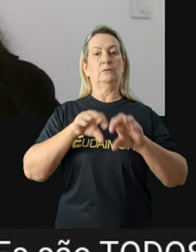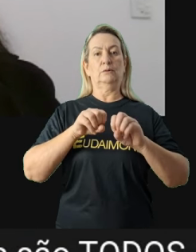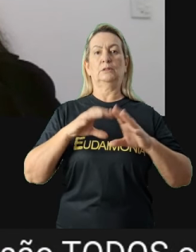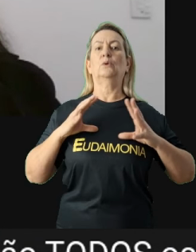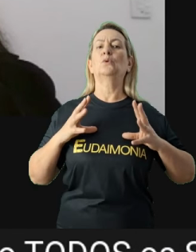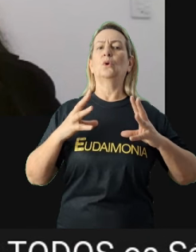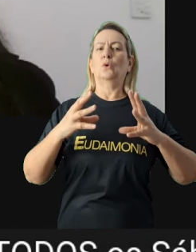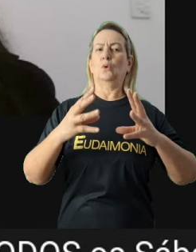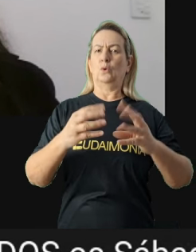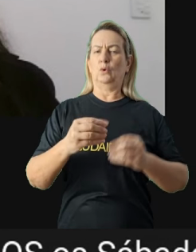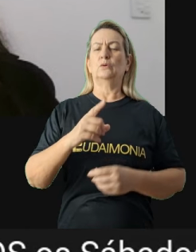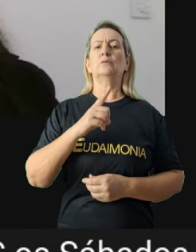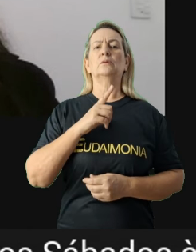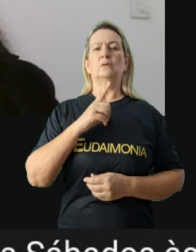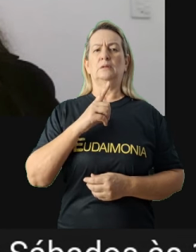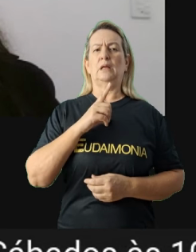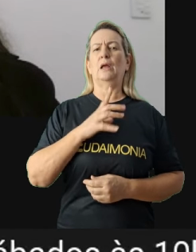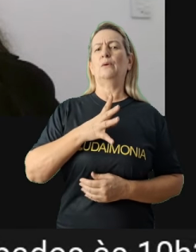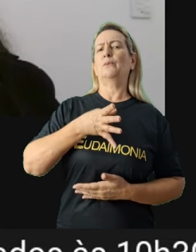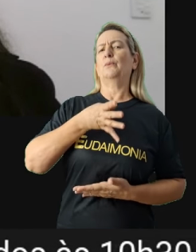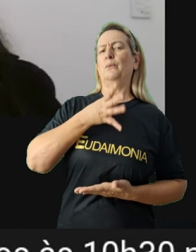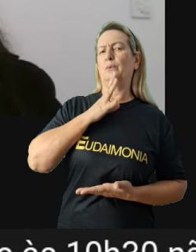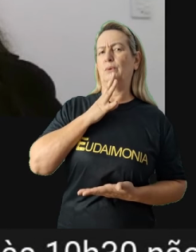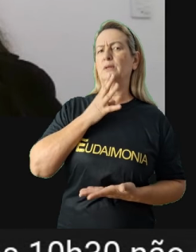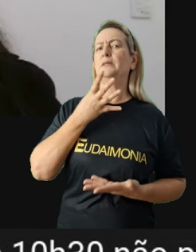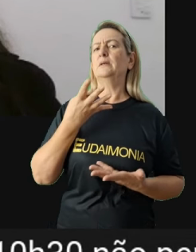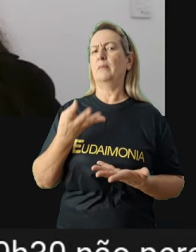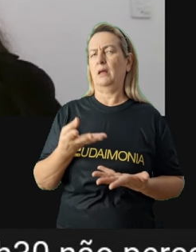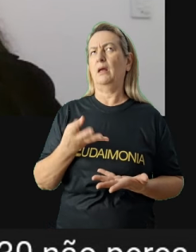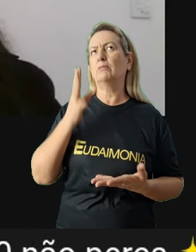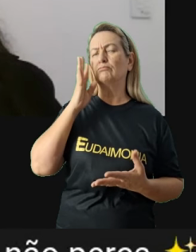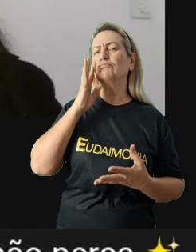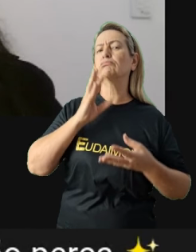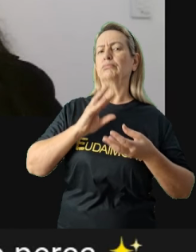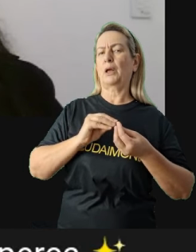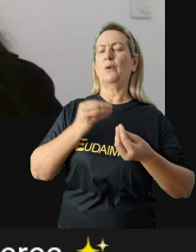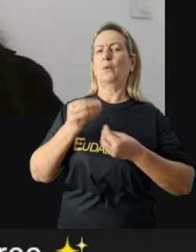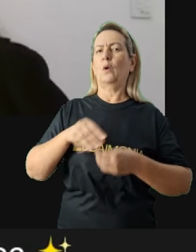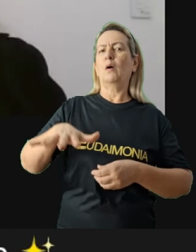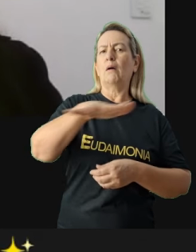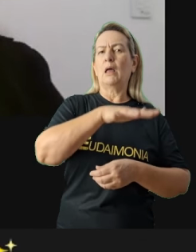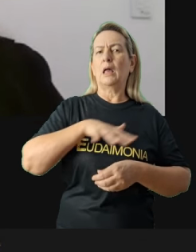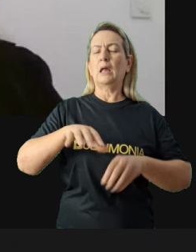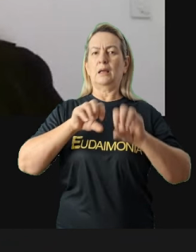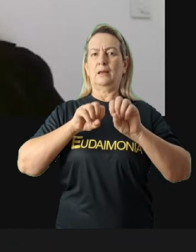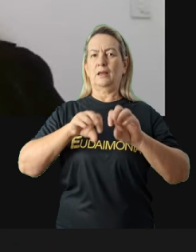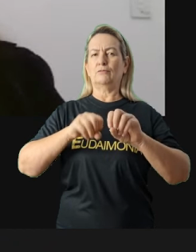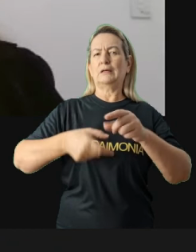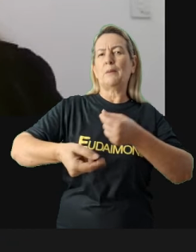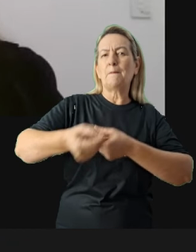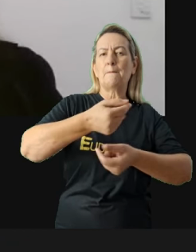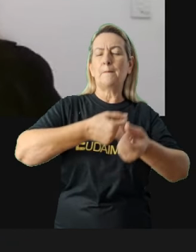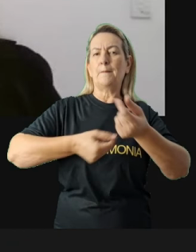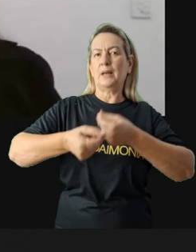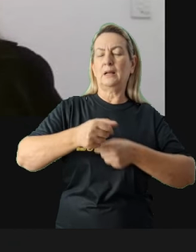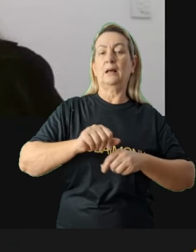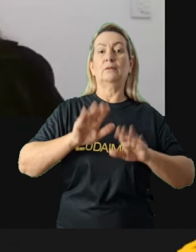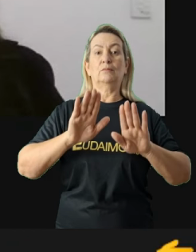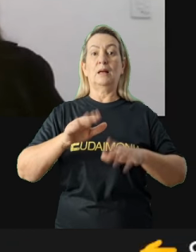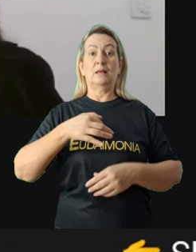no mercado educacional. Todo mundo aqui tem uma noção de como é que funciona esse mercado